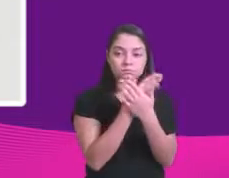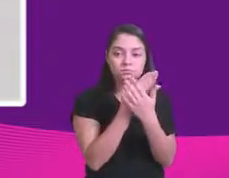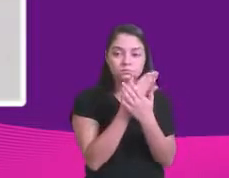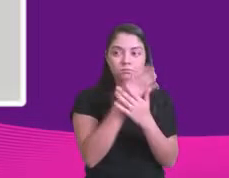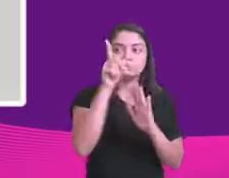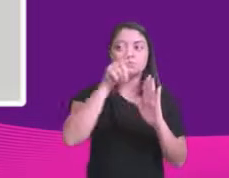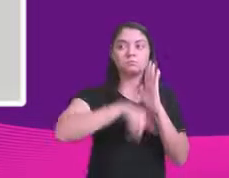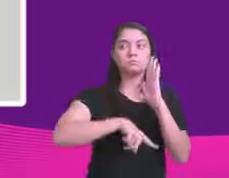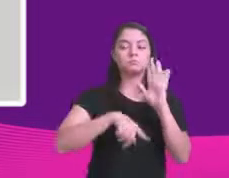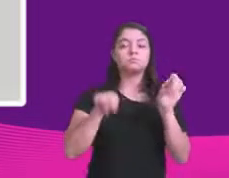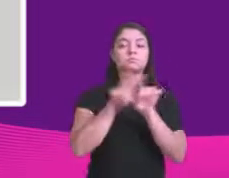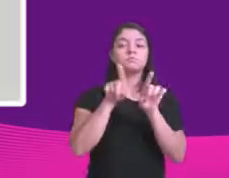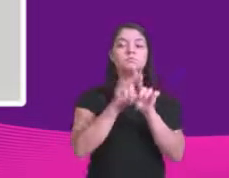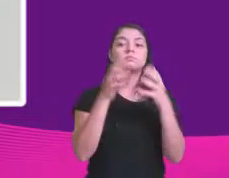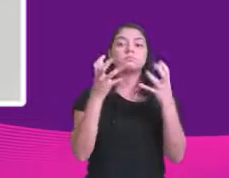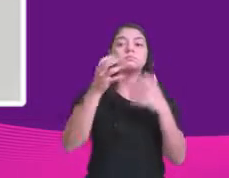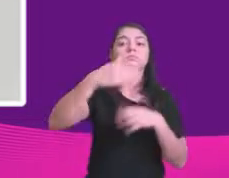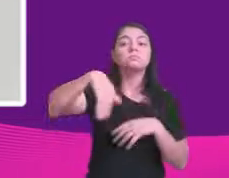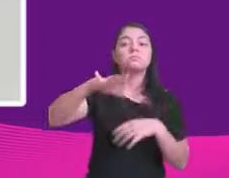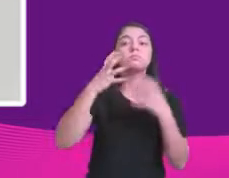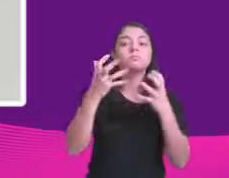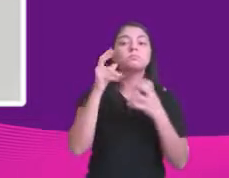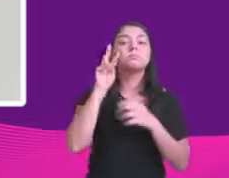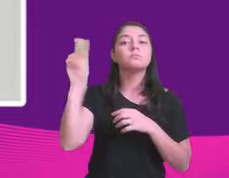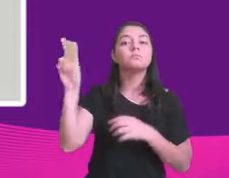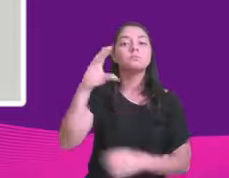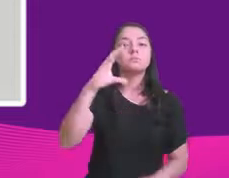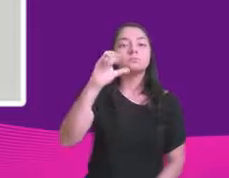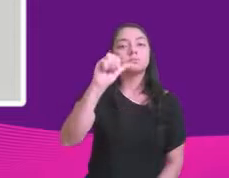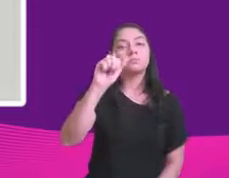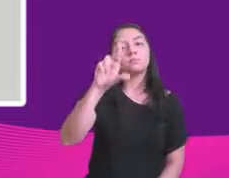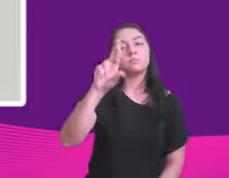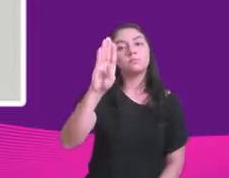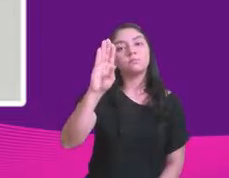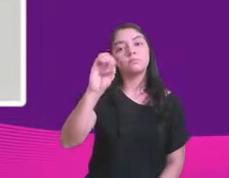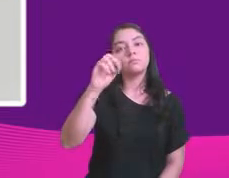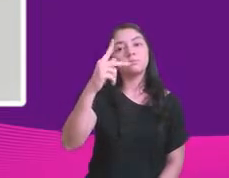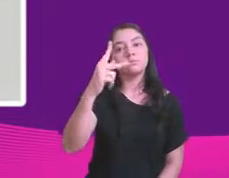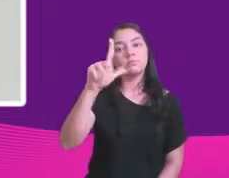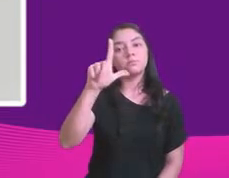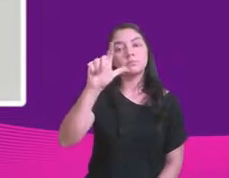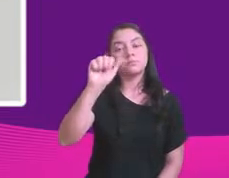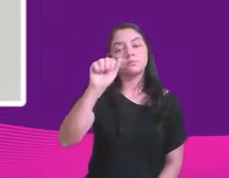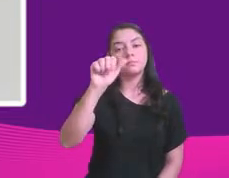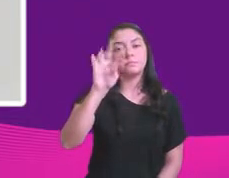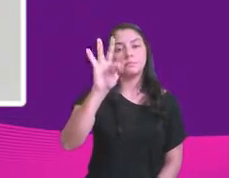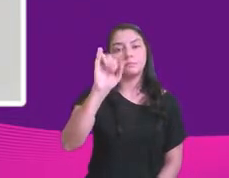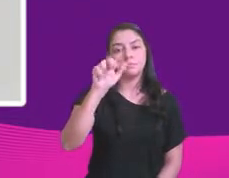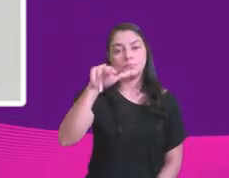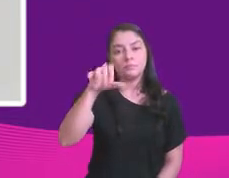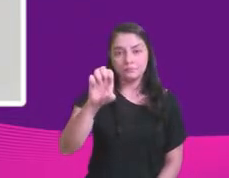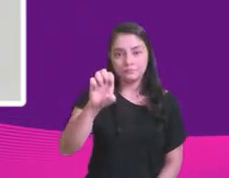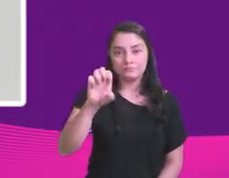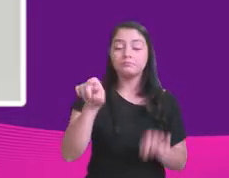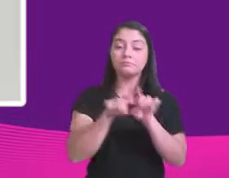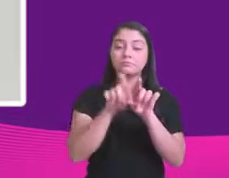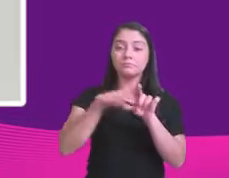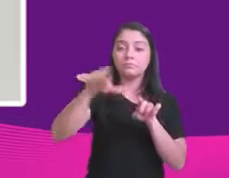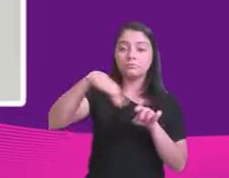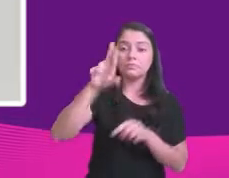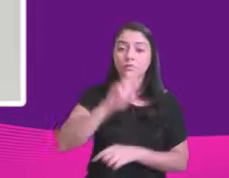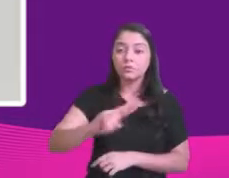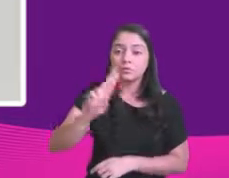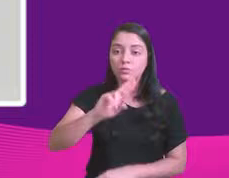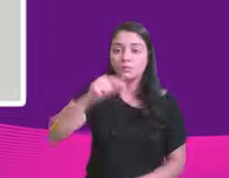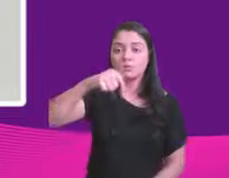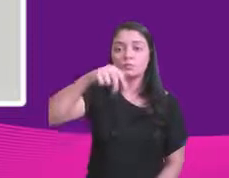proscrevendo a carboplatina em relação a tratamento da citorredução secundária com o uso de hipertermoquimioterapia no cenário de